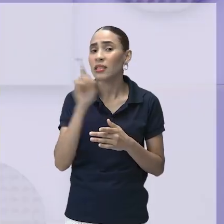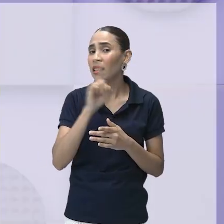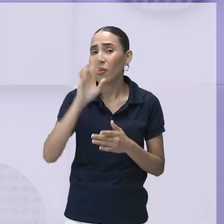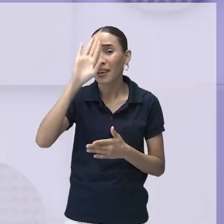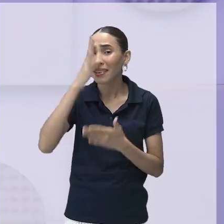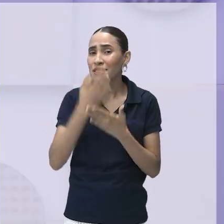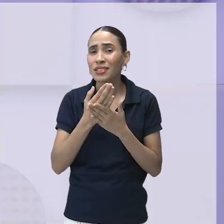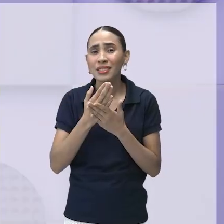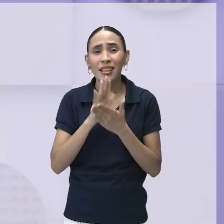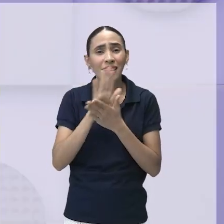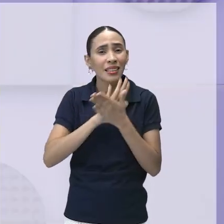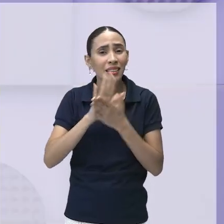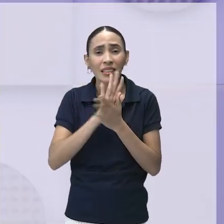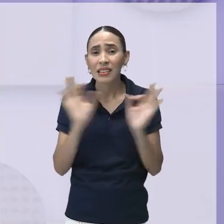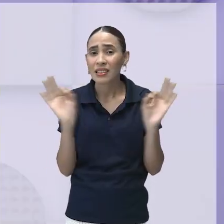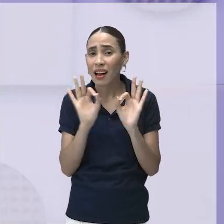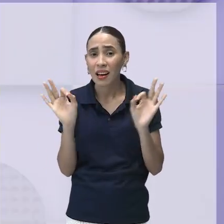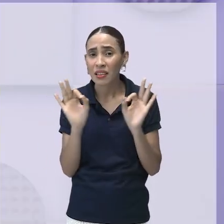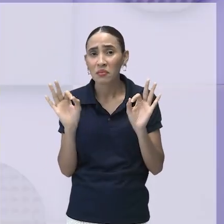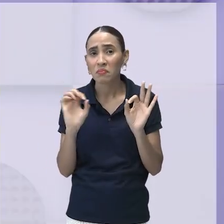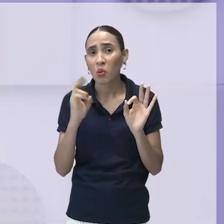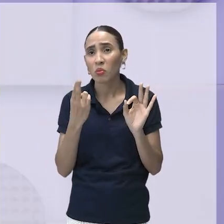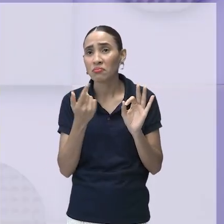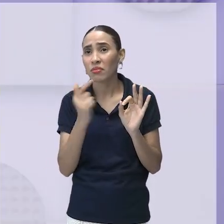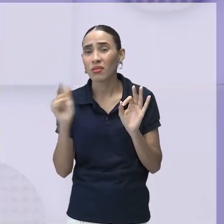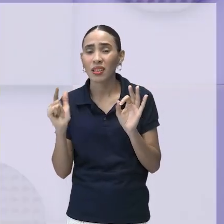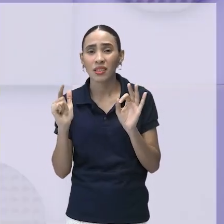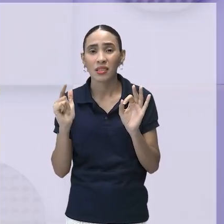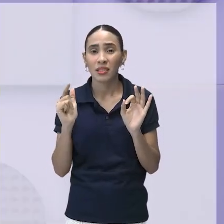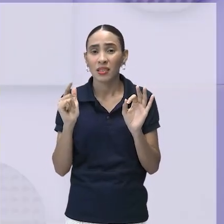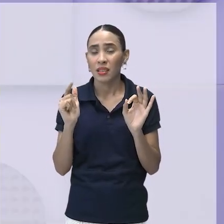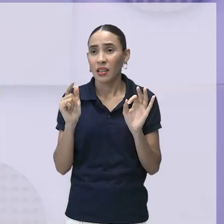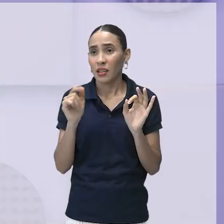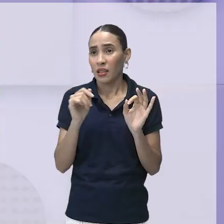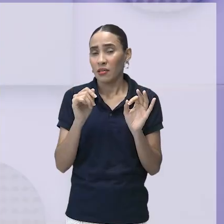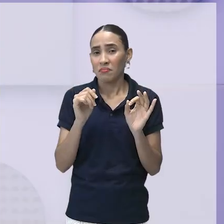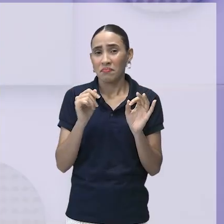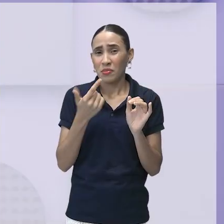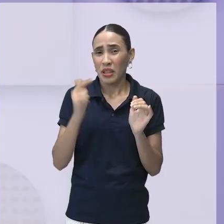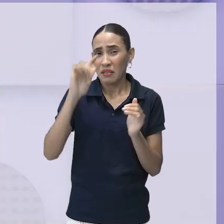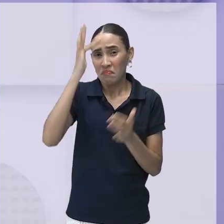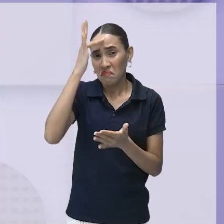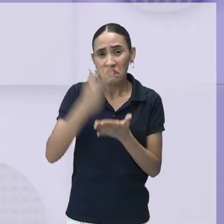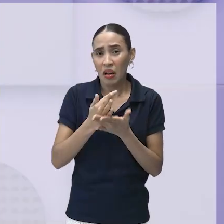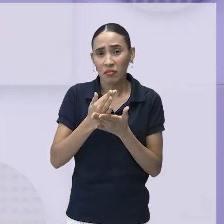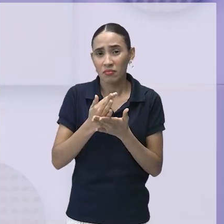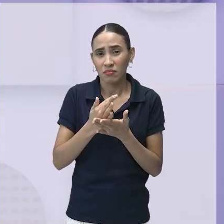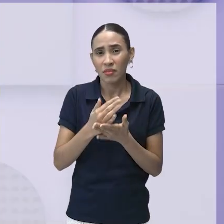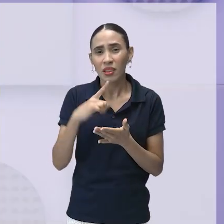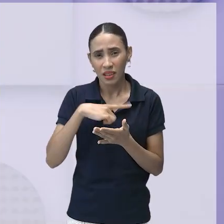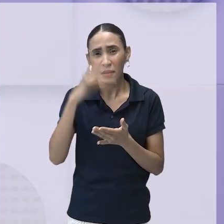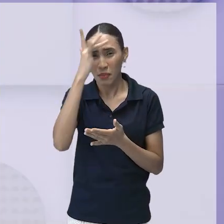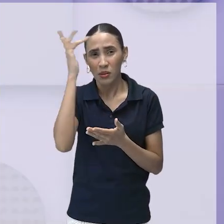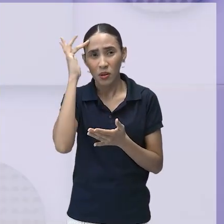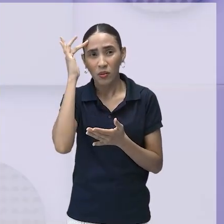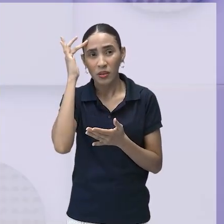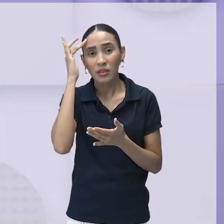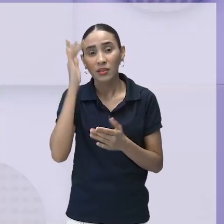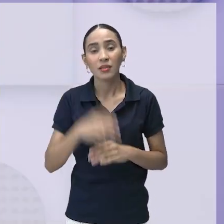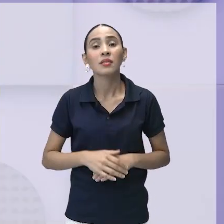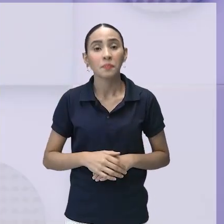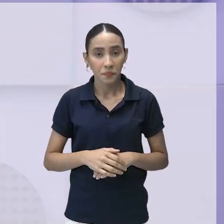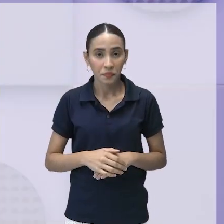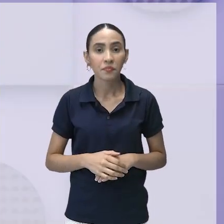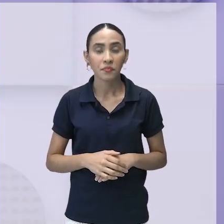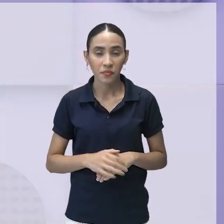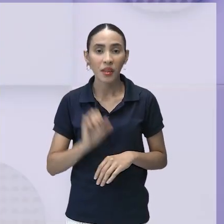tem algo diferente, não tem algo assim fixo nisso? Existem pessoas assim?